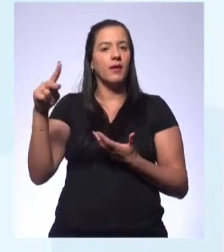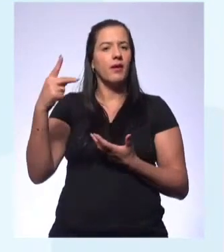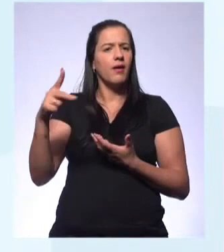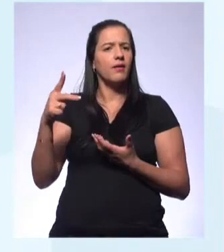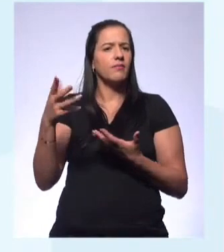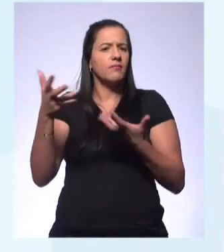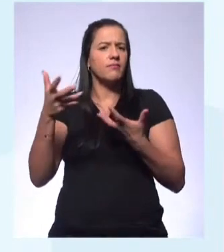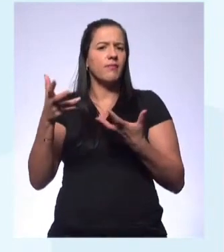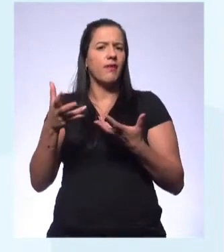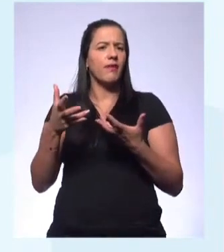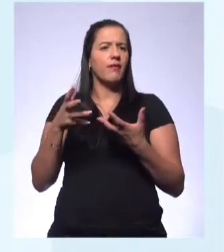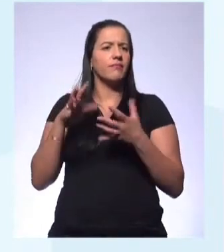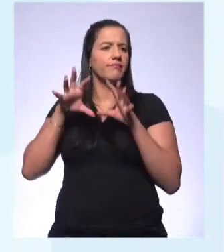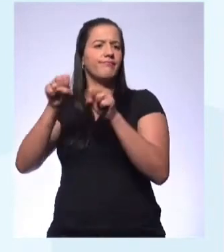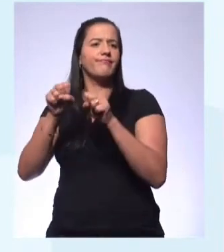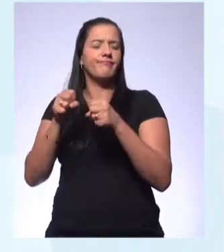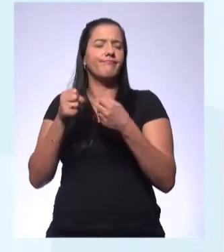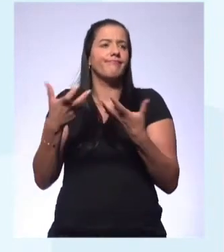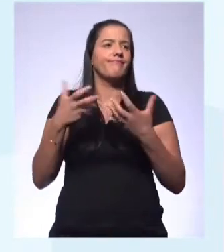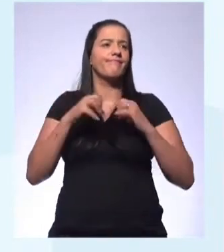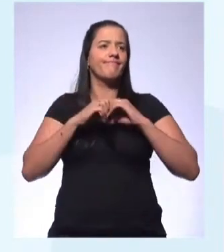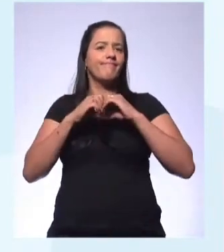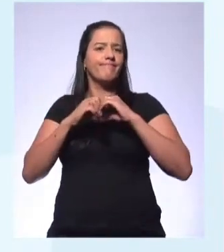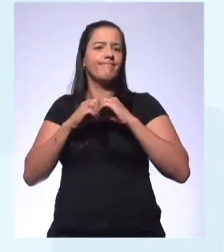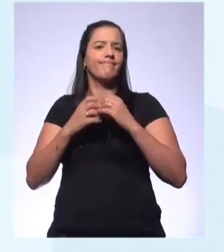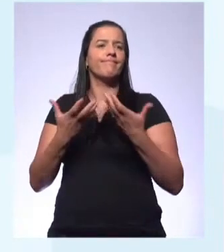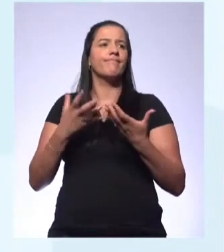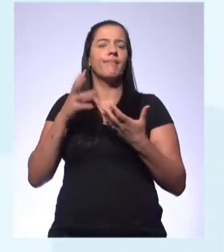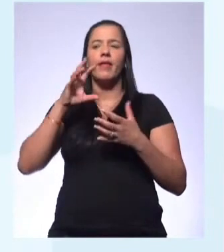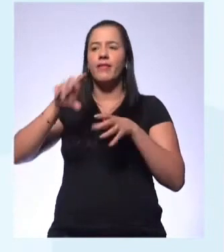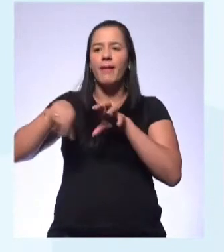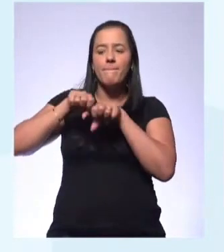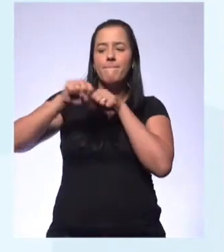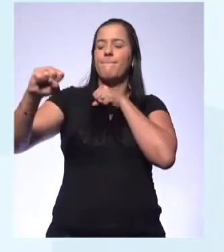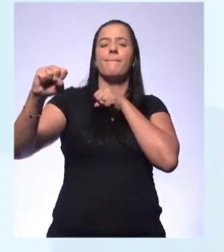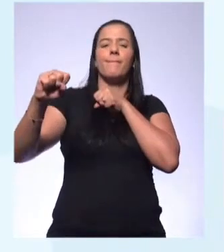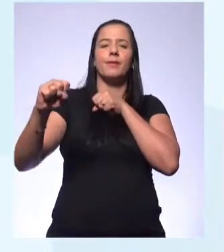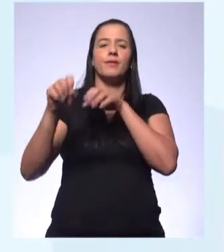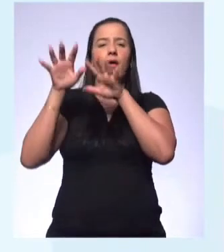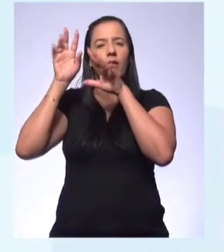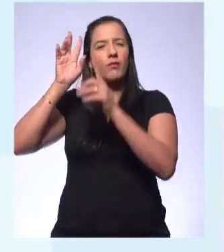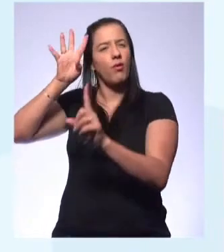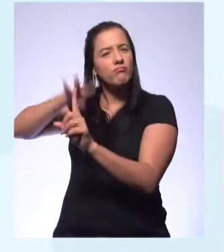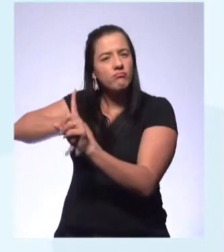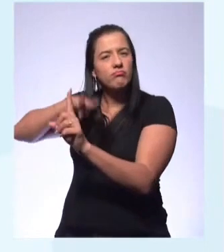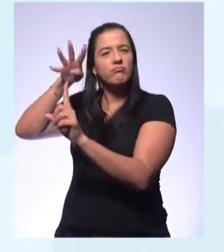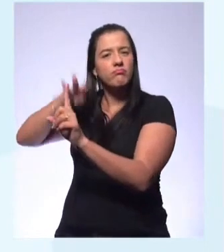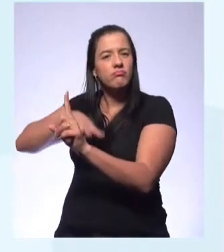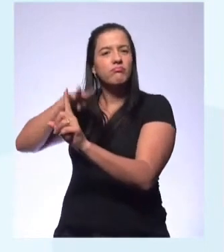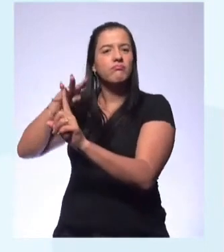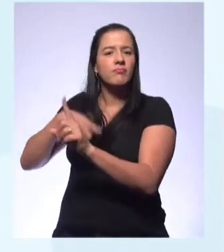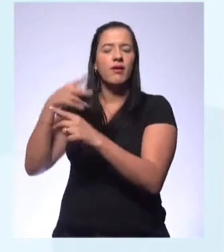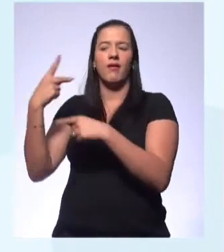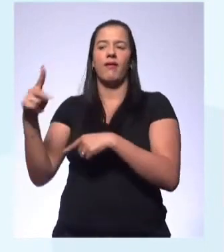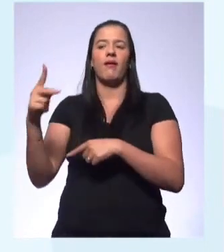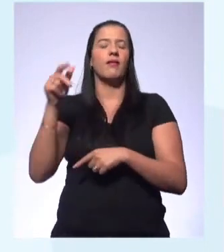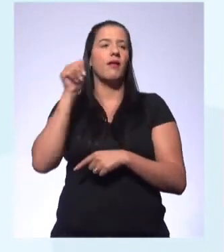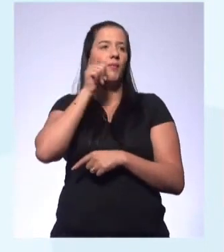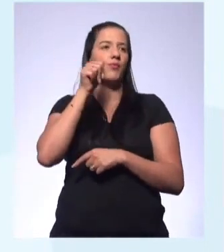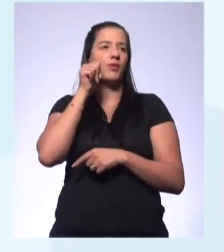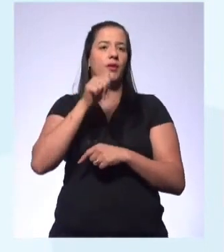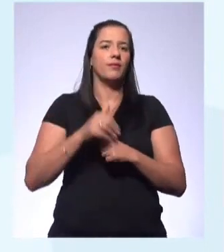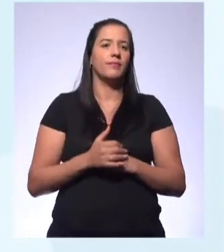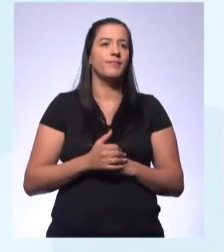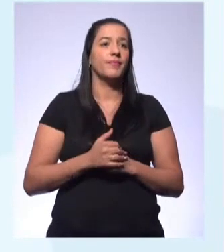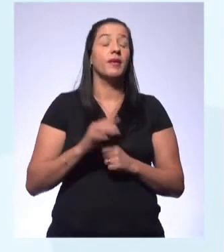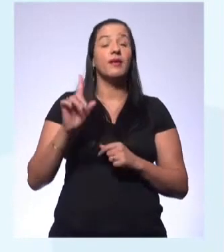ele é um cara que tá totalmente preso ali, rendido. Dedicado a ela, né? Rendido àquele Ao amor amor, dela. ao amor dela, tá, E um gente?